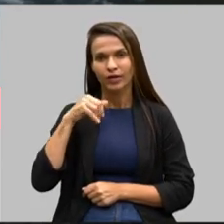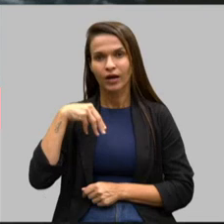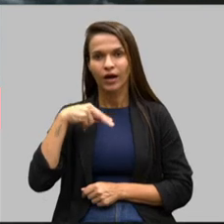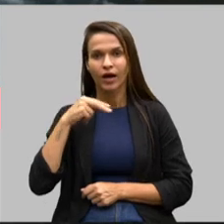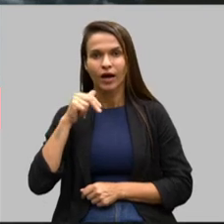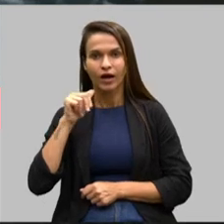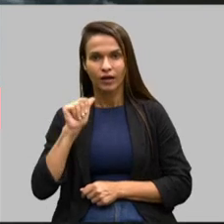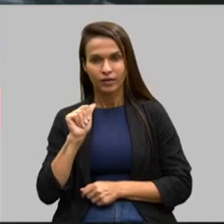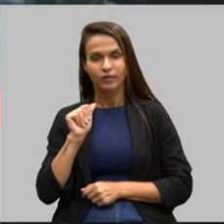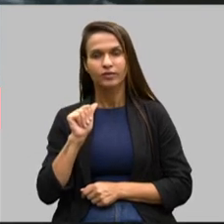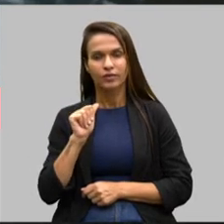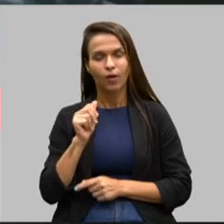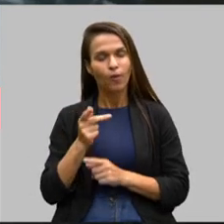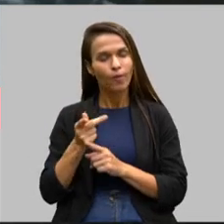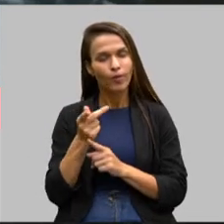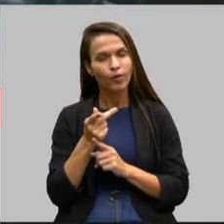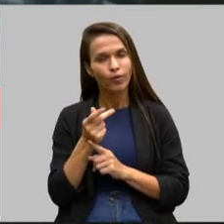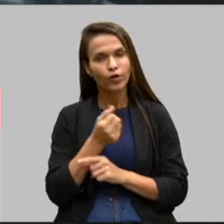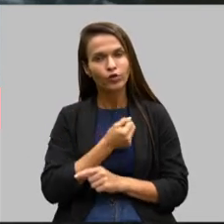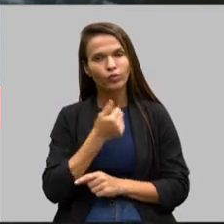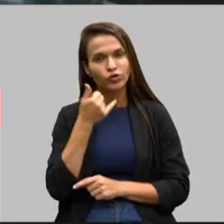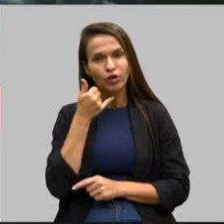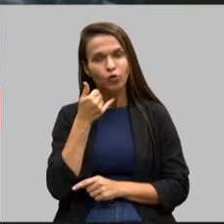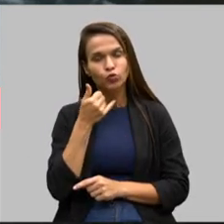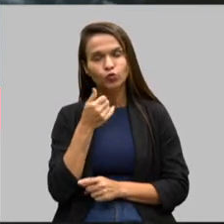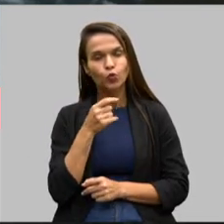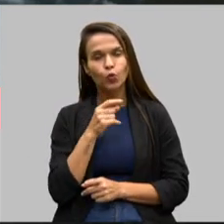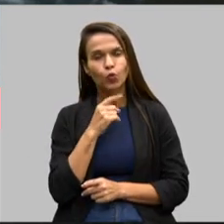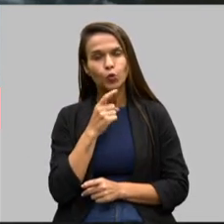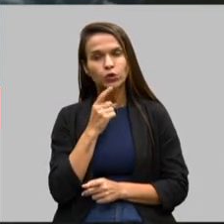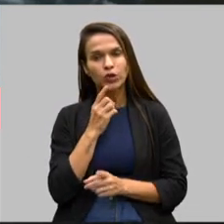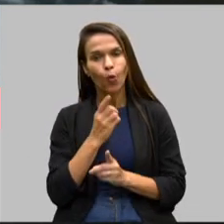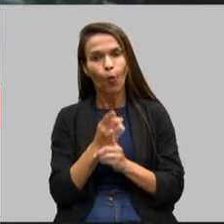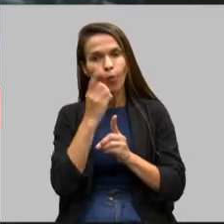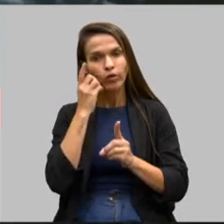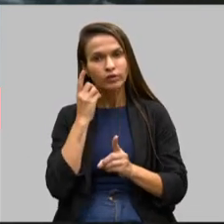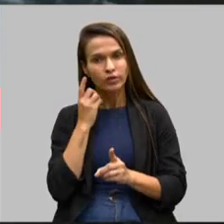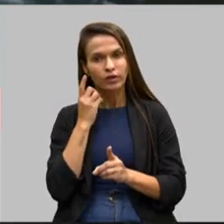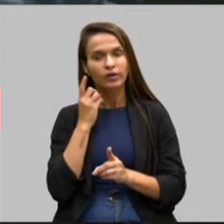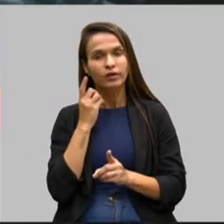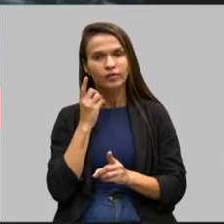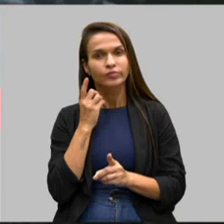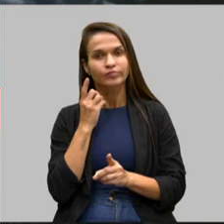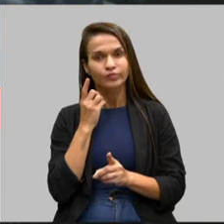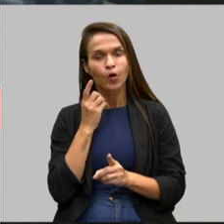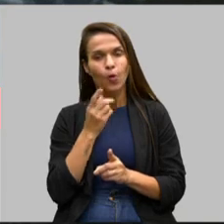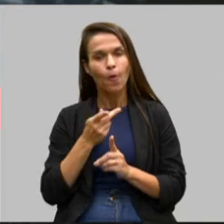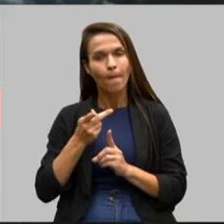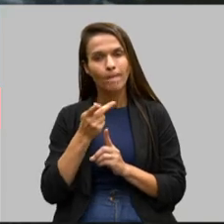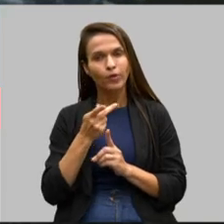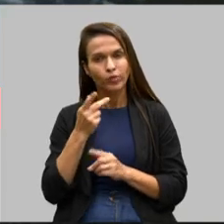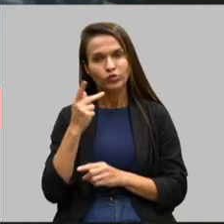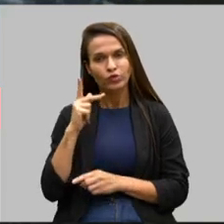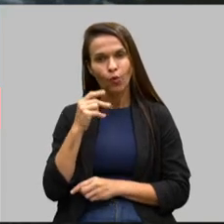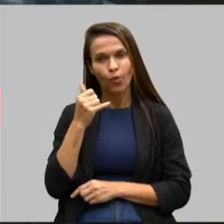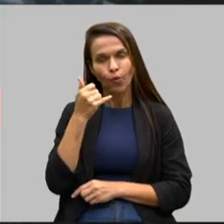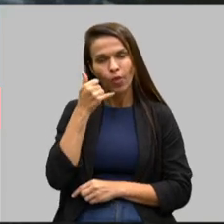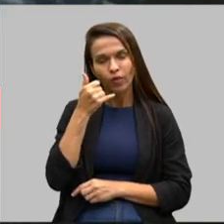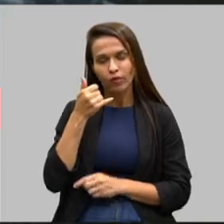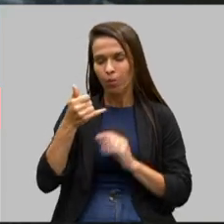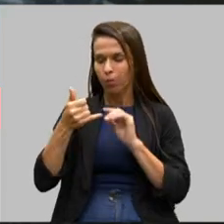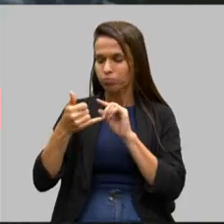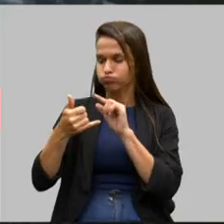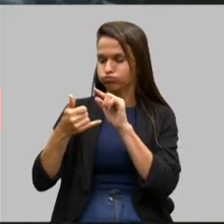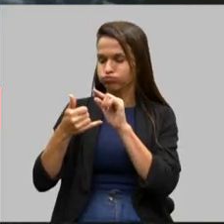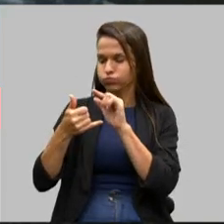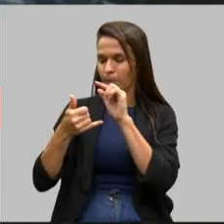Eu procurei o telefone e não achei, Poliano. Eu procurei o seu telefone na minha agenda e não achei na